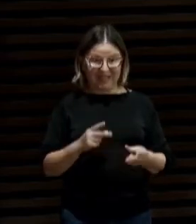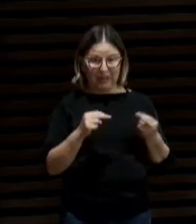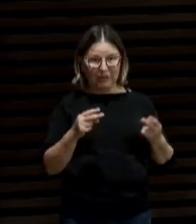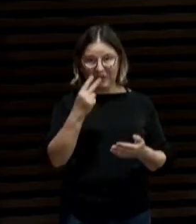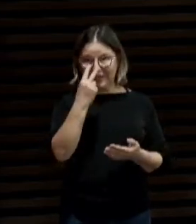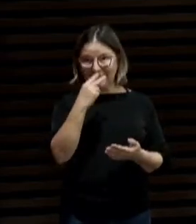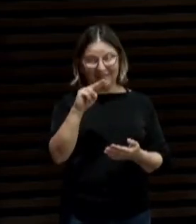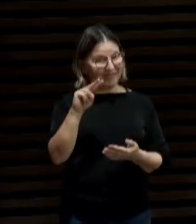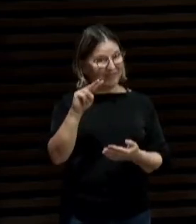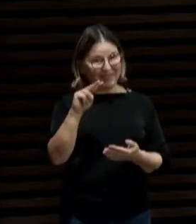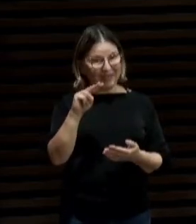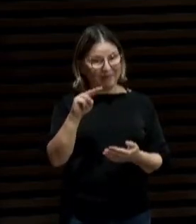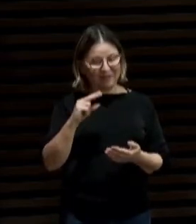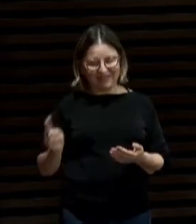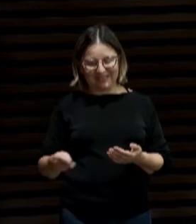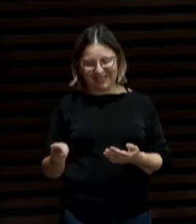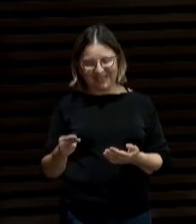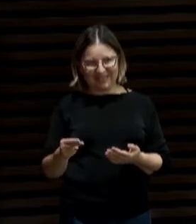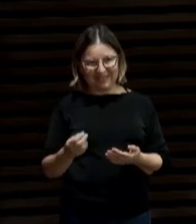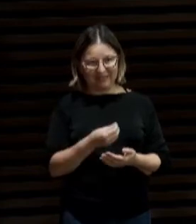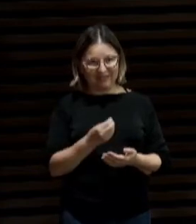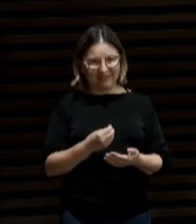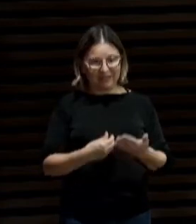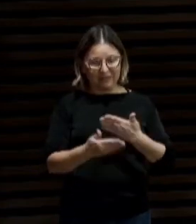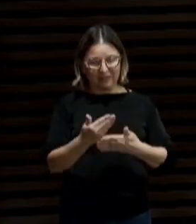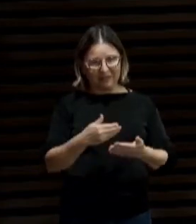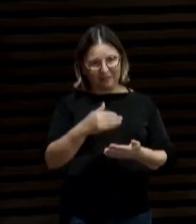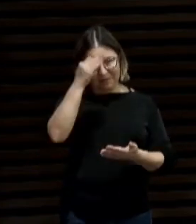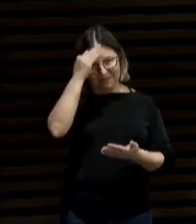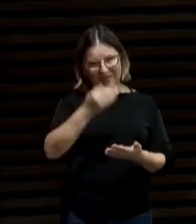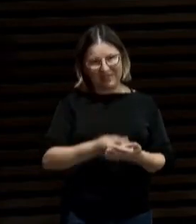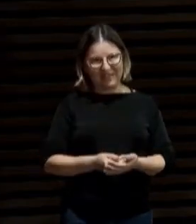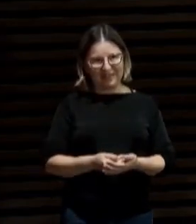Andamos por fé e não pelo que vemos.